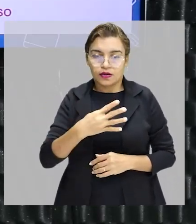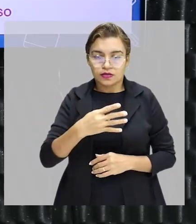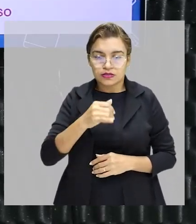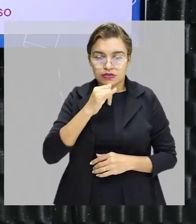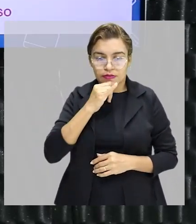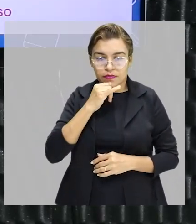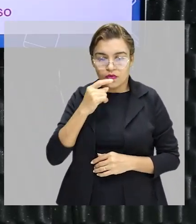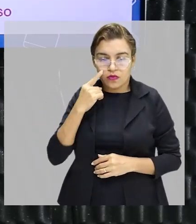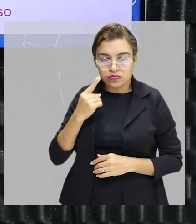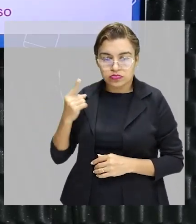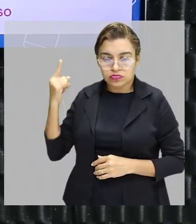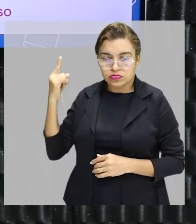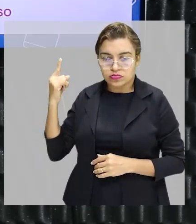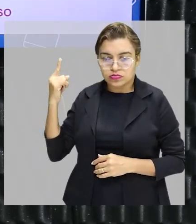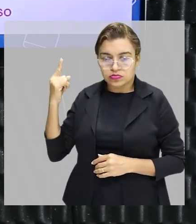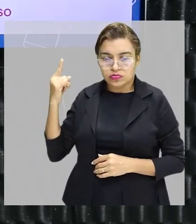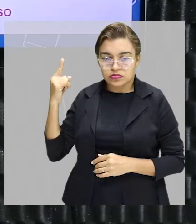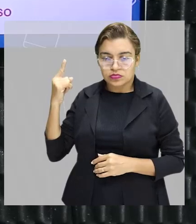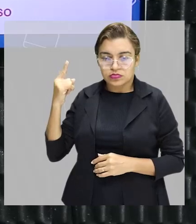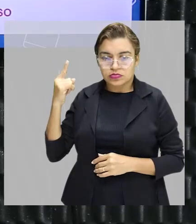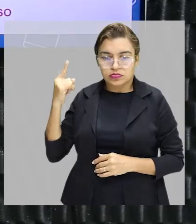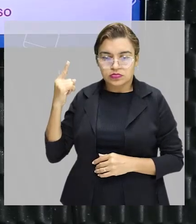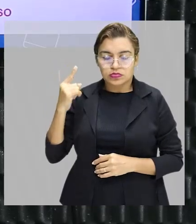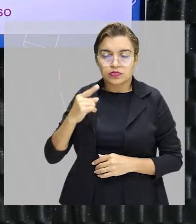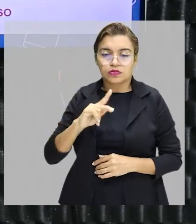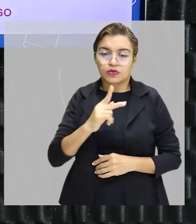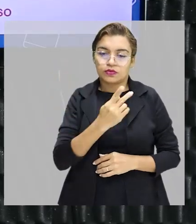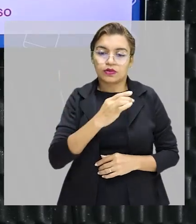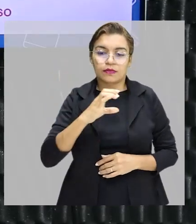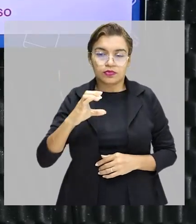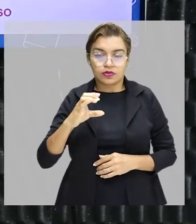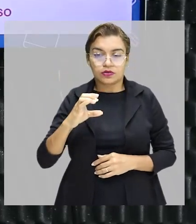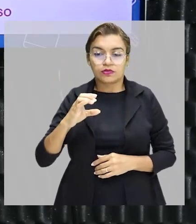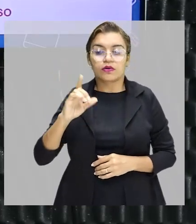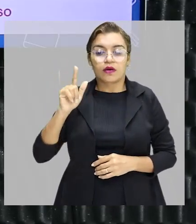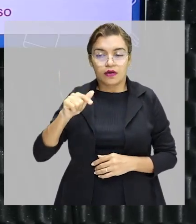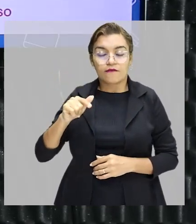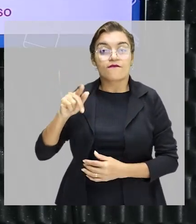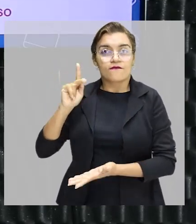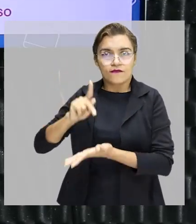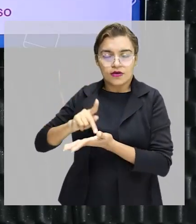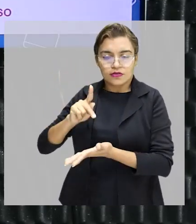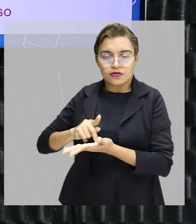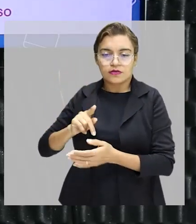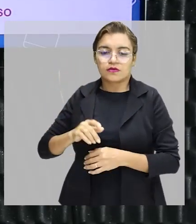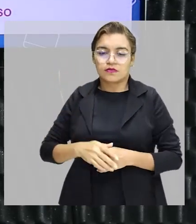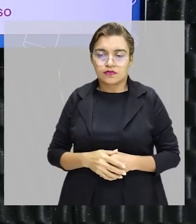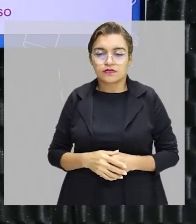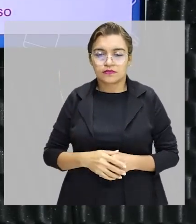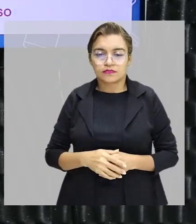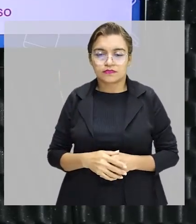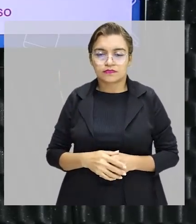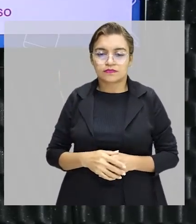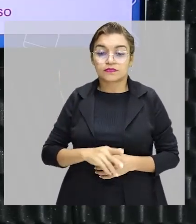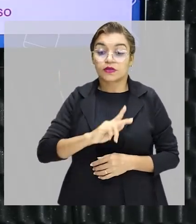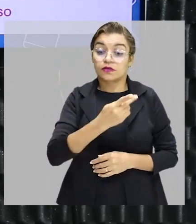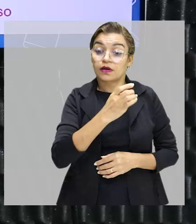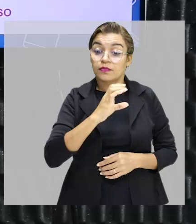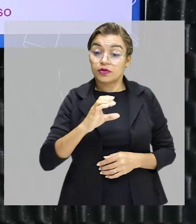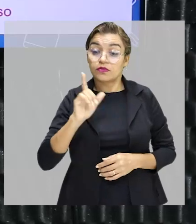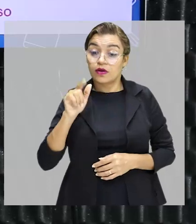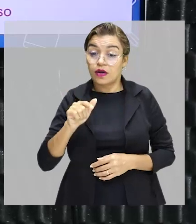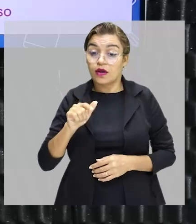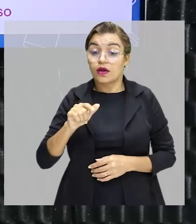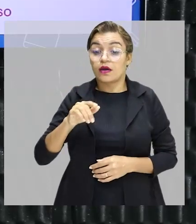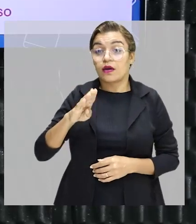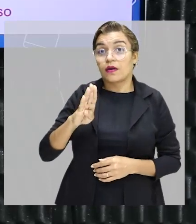gente consegue concluir que é o propano. Por isso, verdadeiro. O hidrocarboneto é o butano. Como nós já